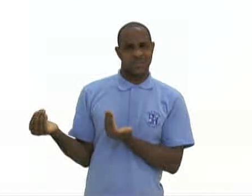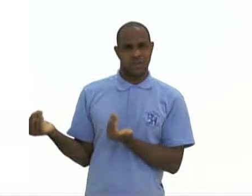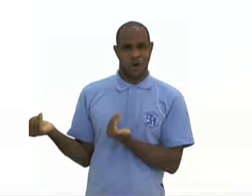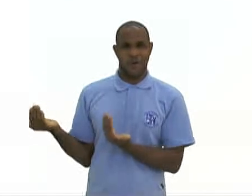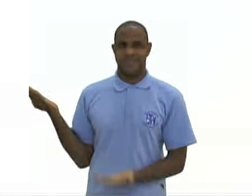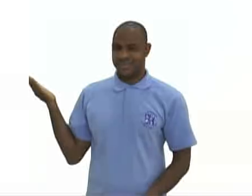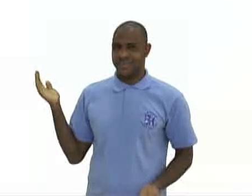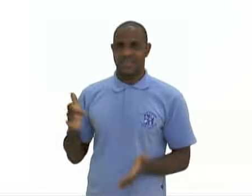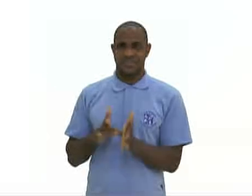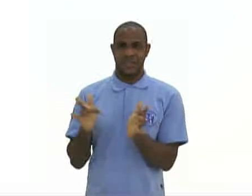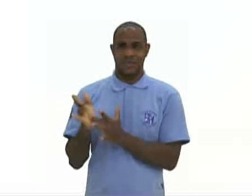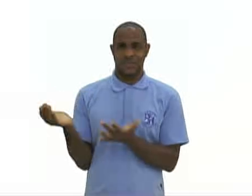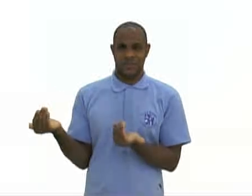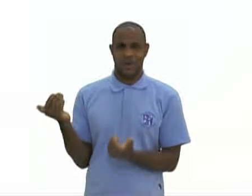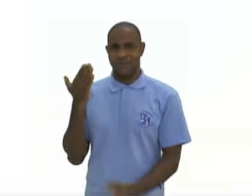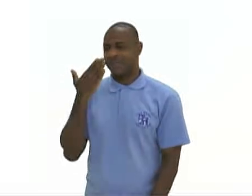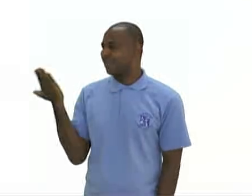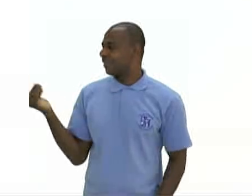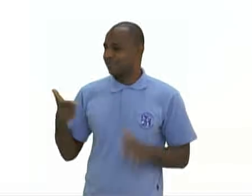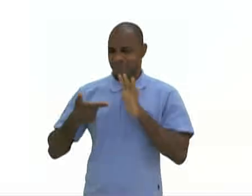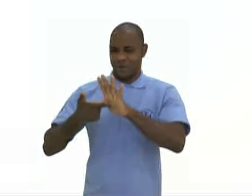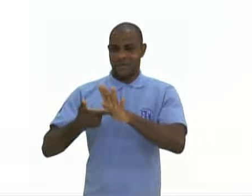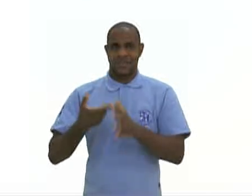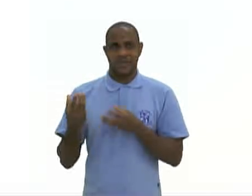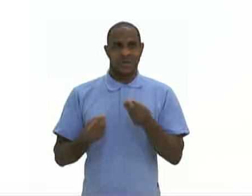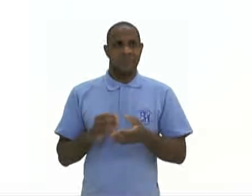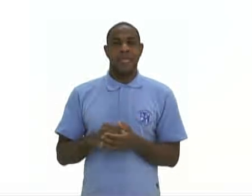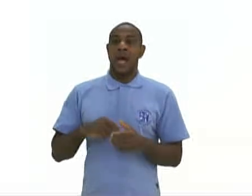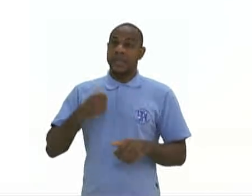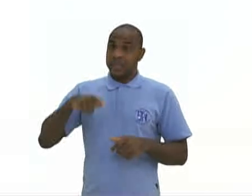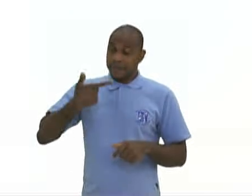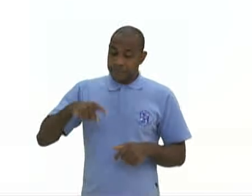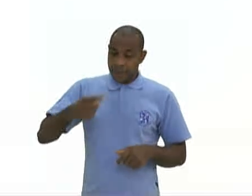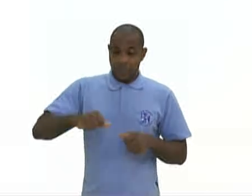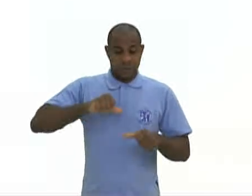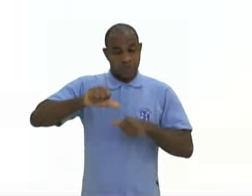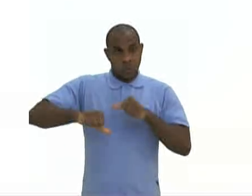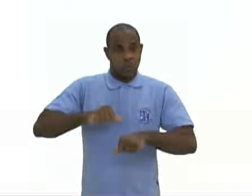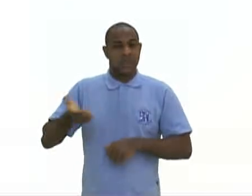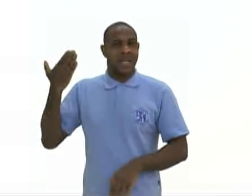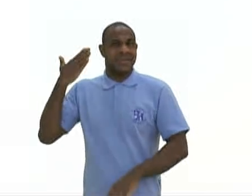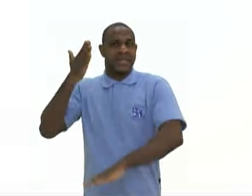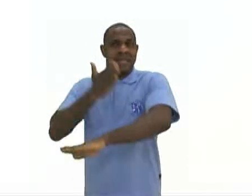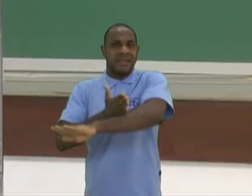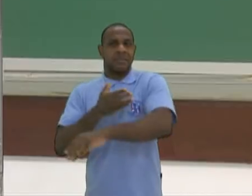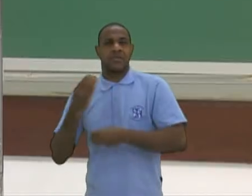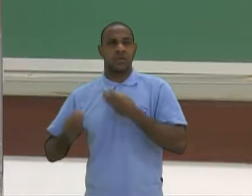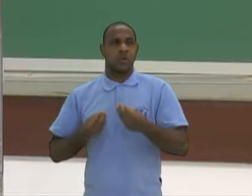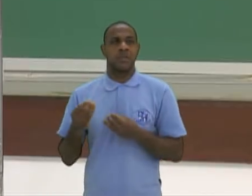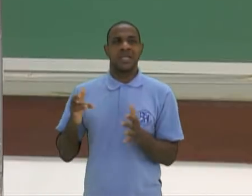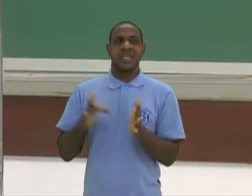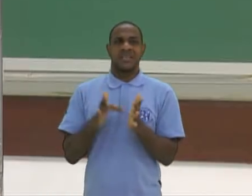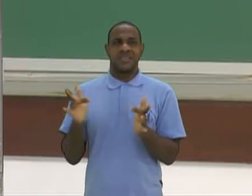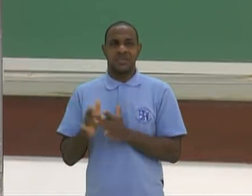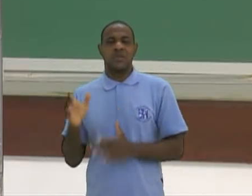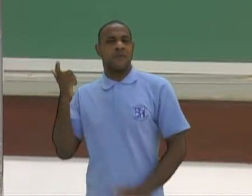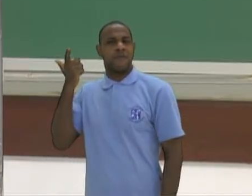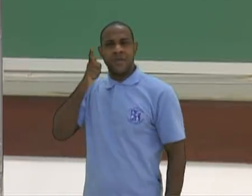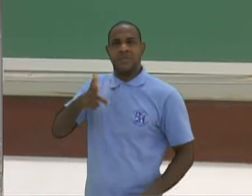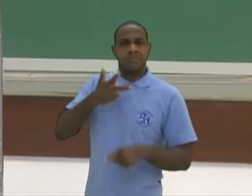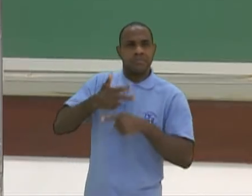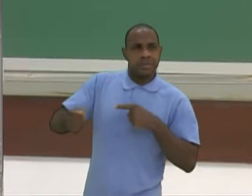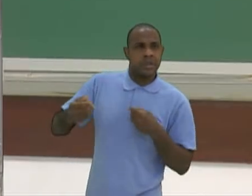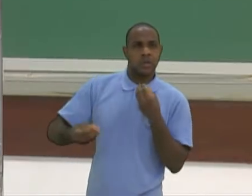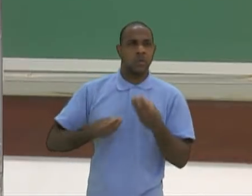Interessante, muda, inclusive, bem depois, na Idade Média, que o Jesus vencedor,